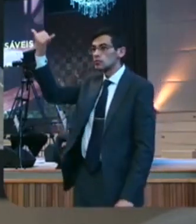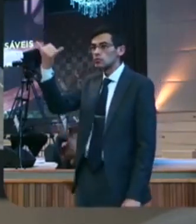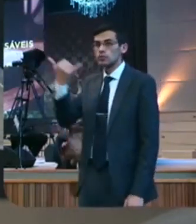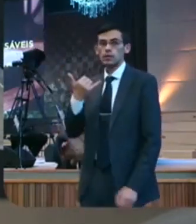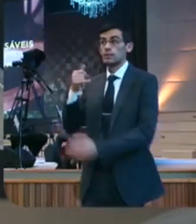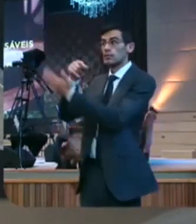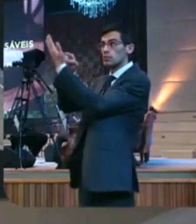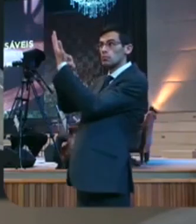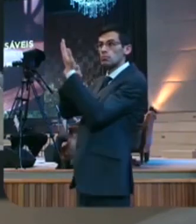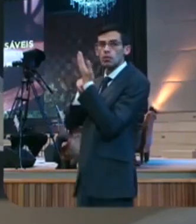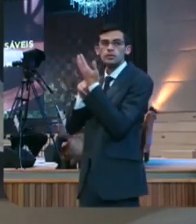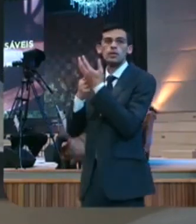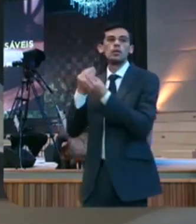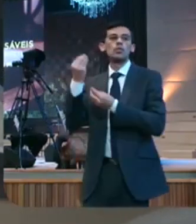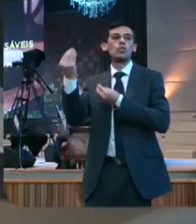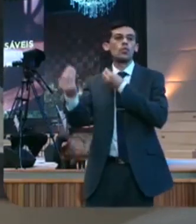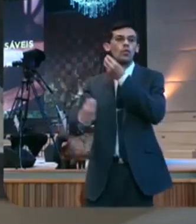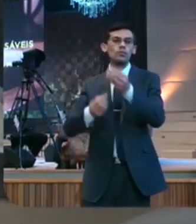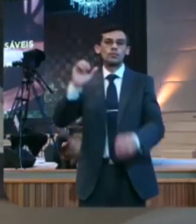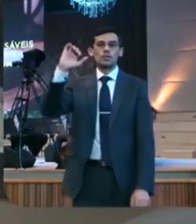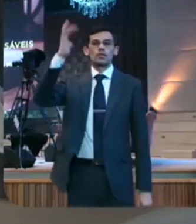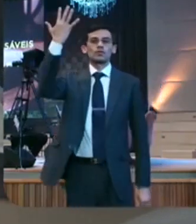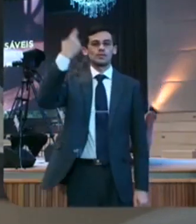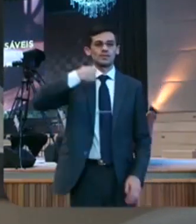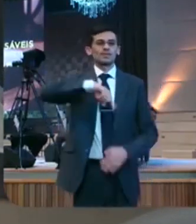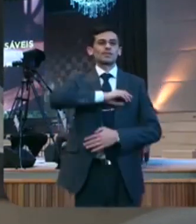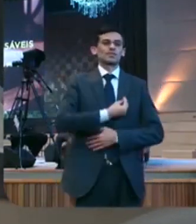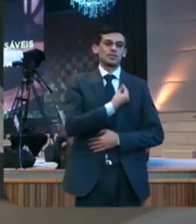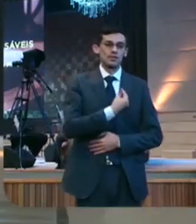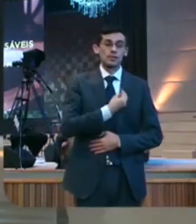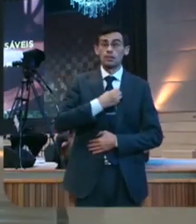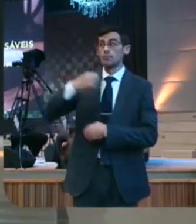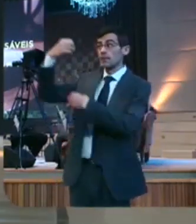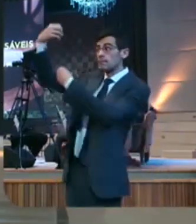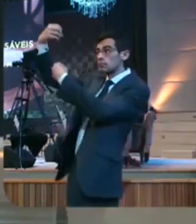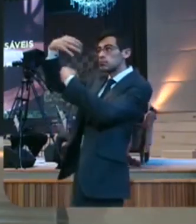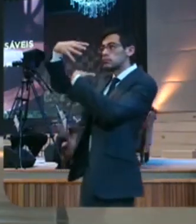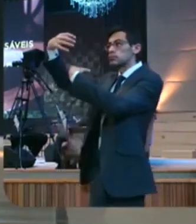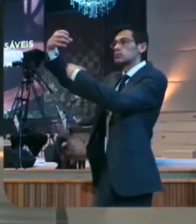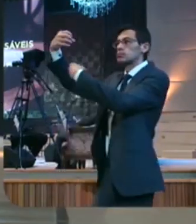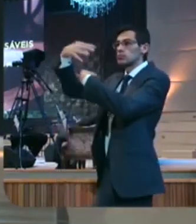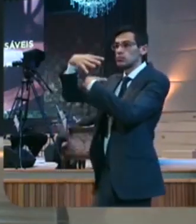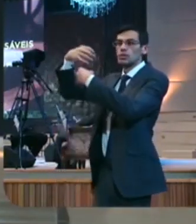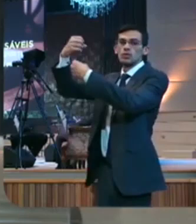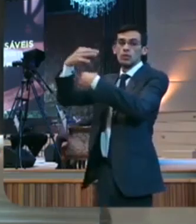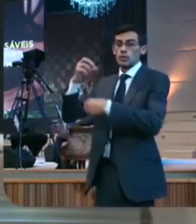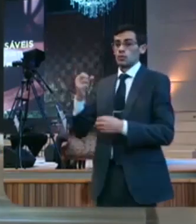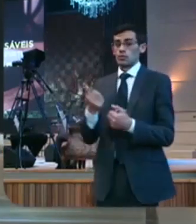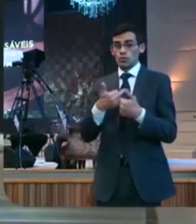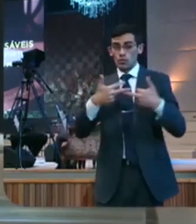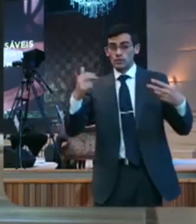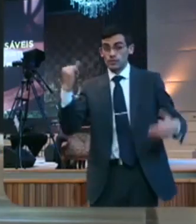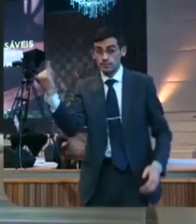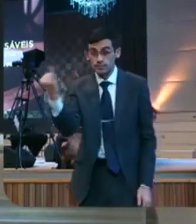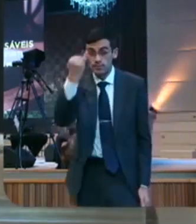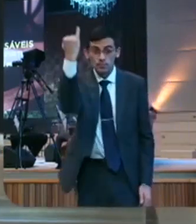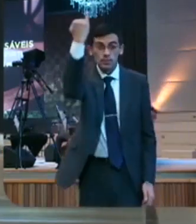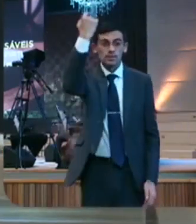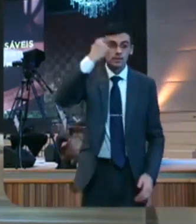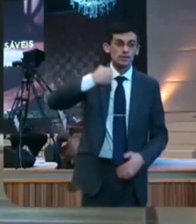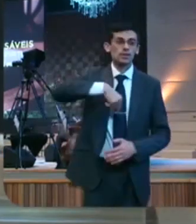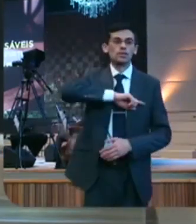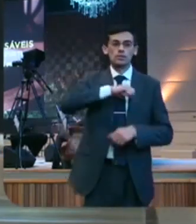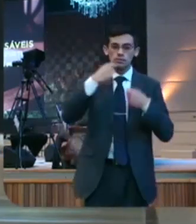como esse nunca mais pode acontecer. E Ele vai ensinar para a gente alguns princípios que a gente